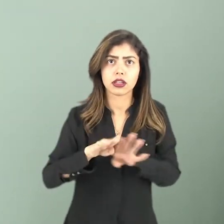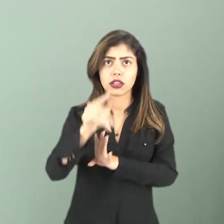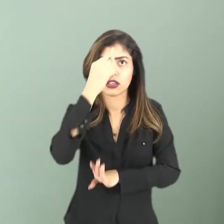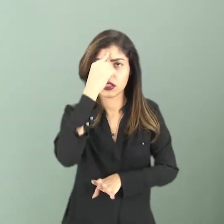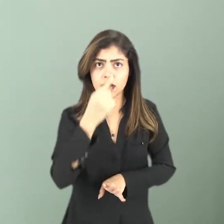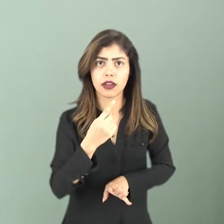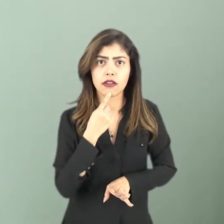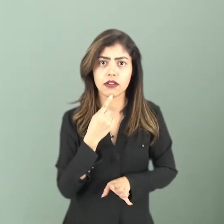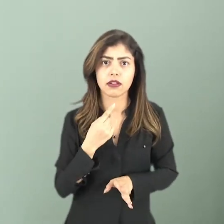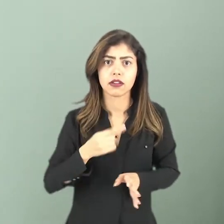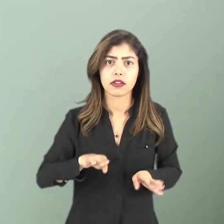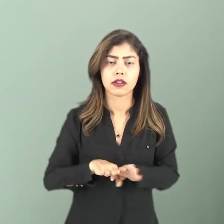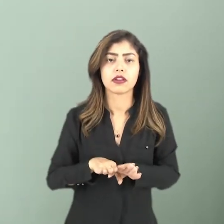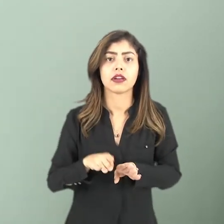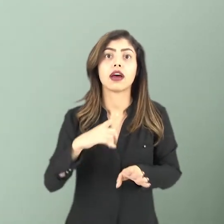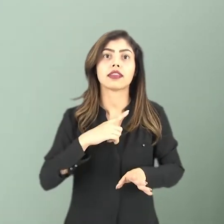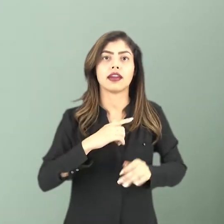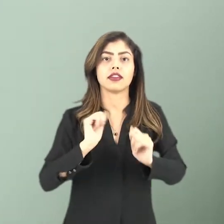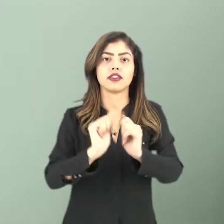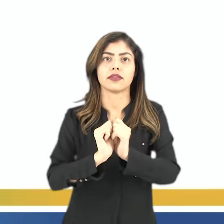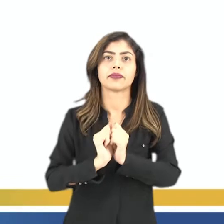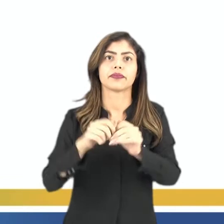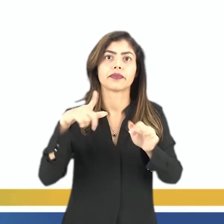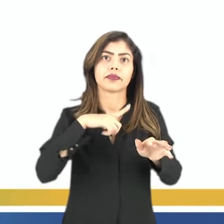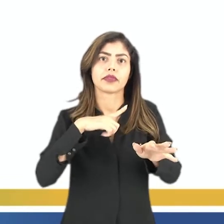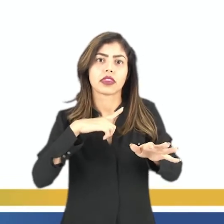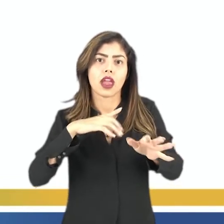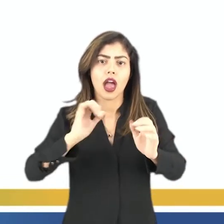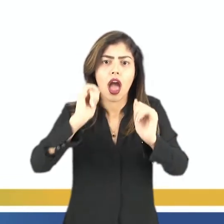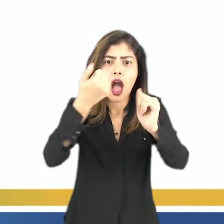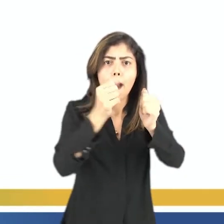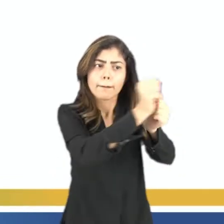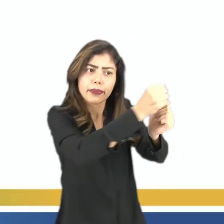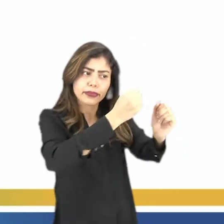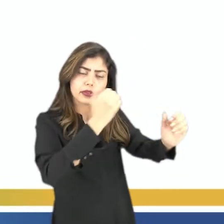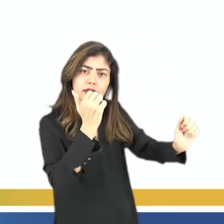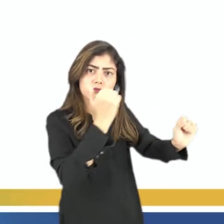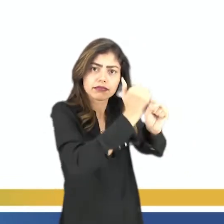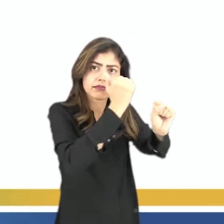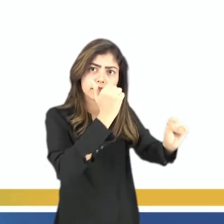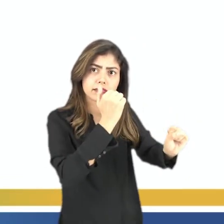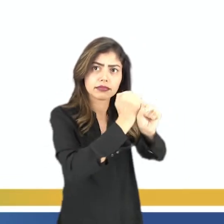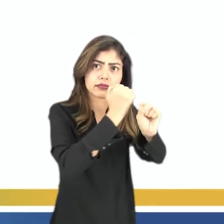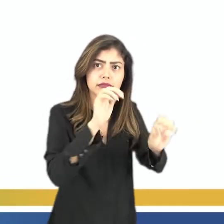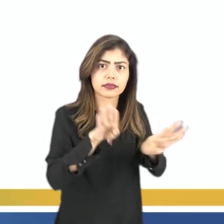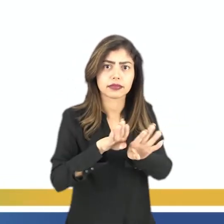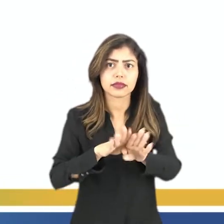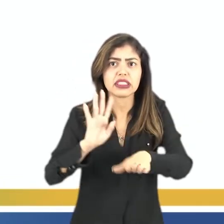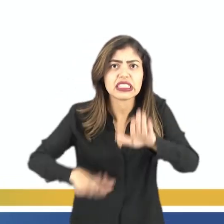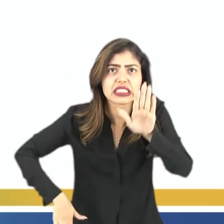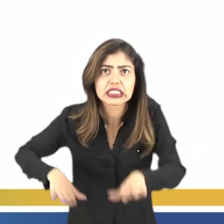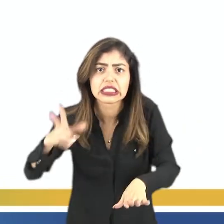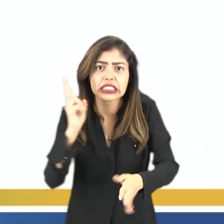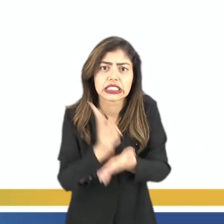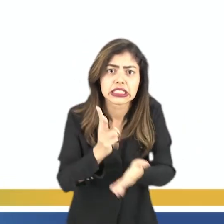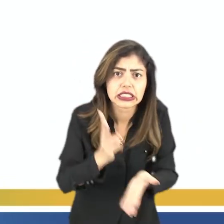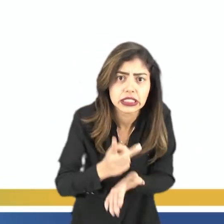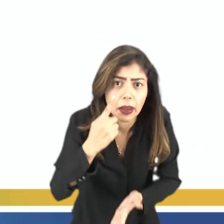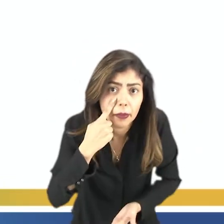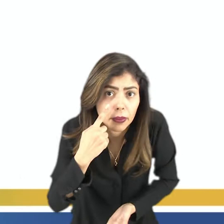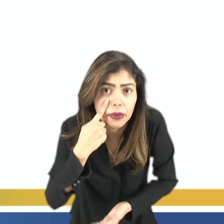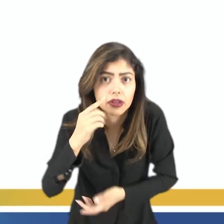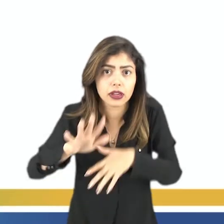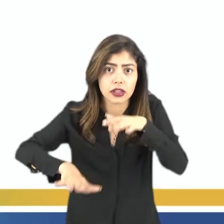imagem que a gente tem a simbologia, ou seja, para que essa simbologia? Porque nem sempre, quando você vai fazer a análise de um